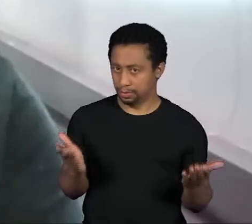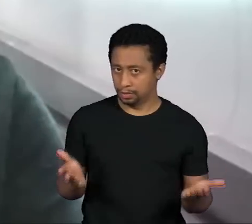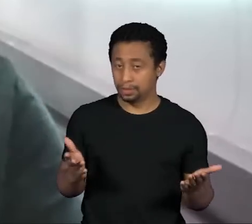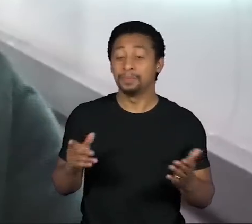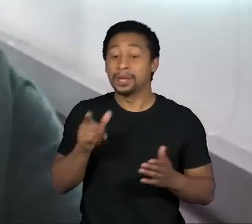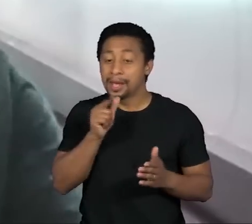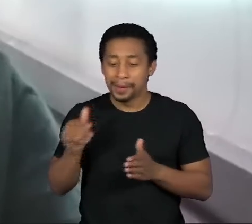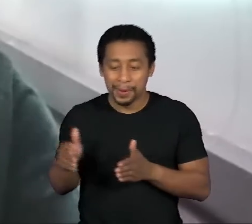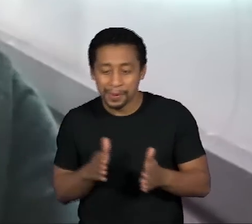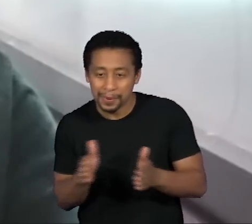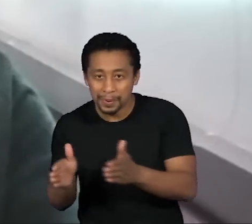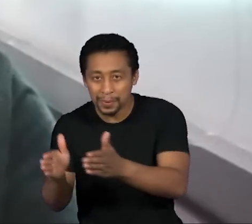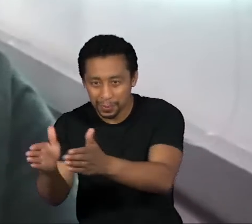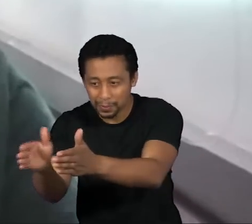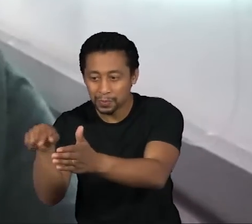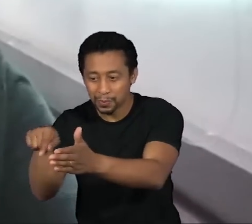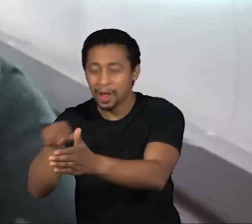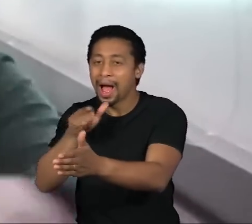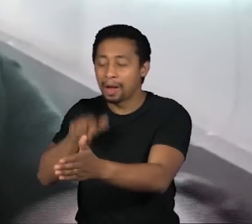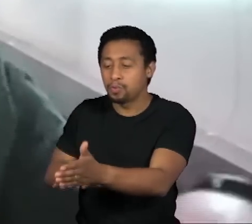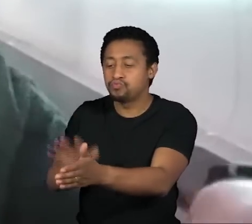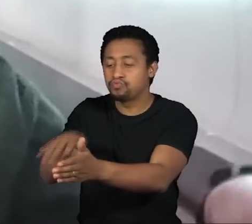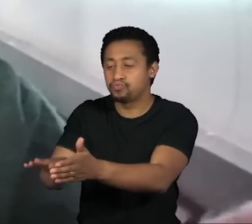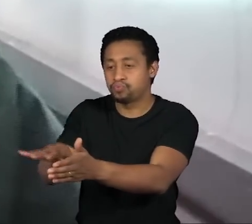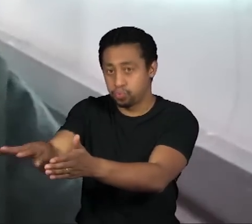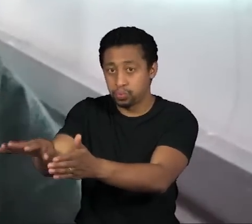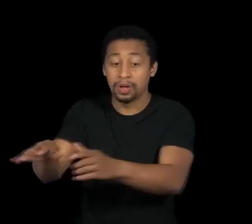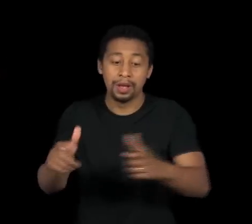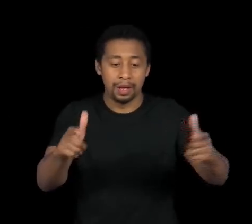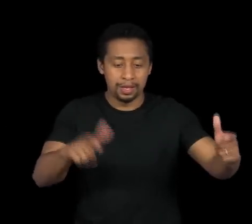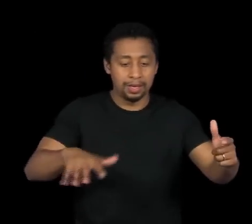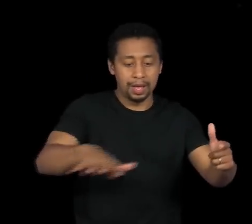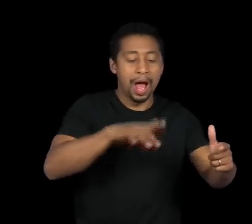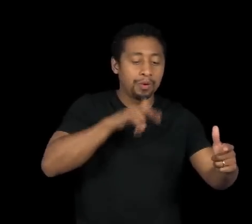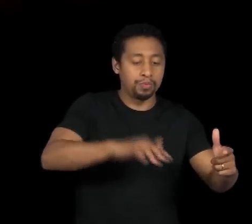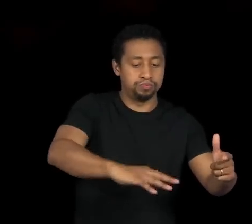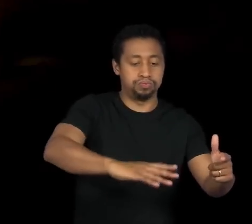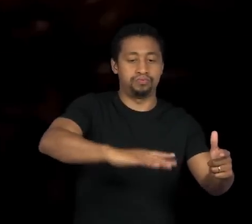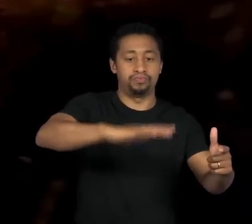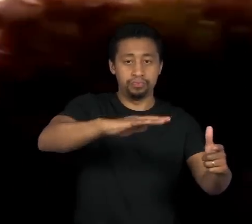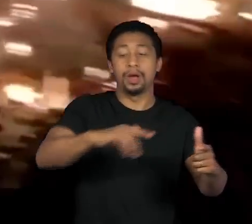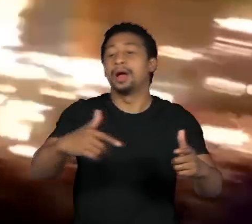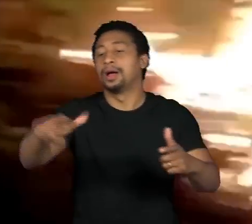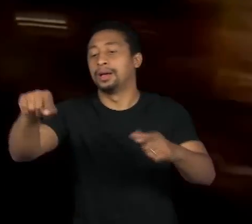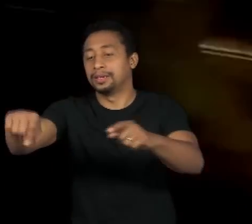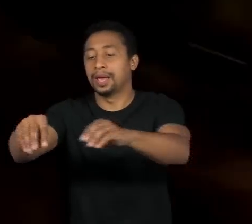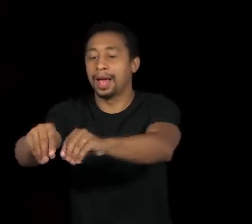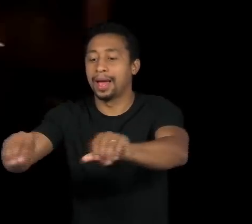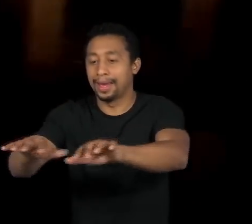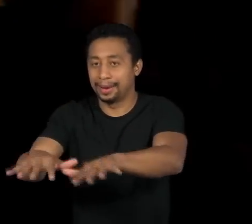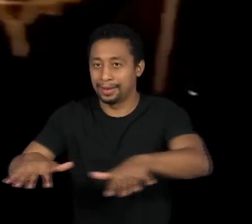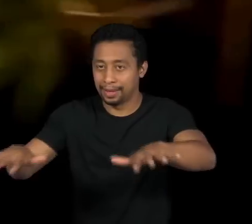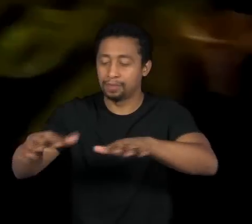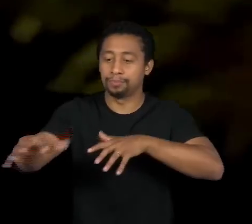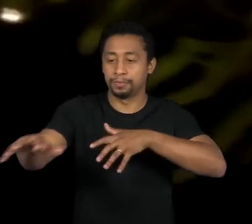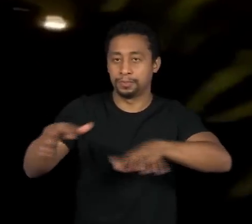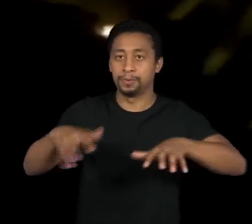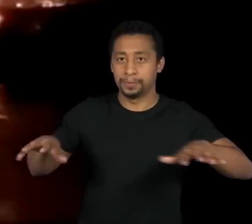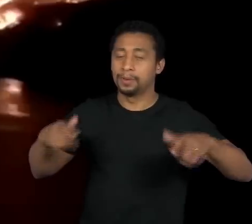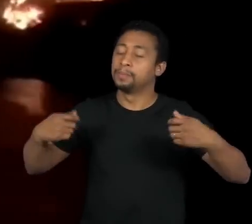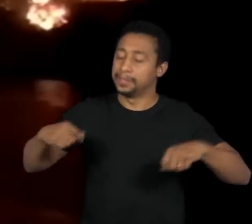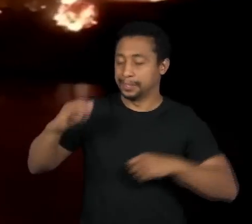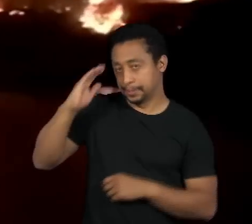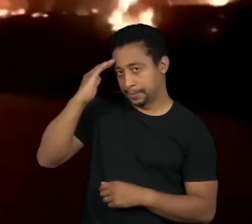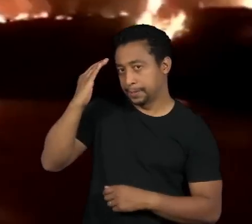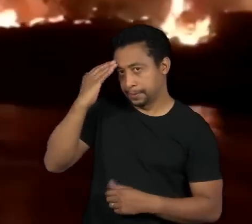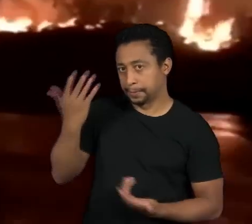carrega água, a outra distribui areia, e a outra está levando a água embora. Nos anos de 2020 e 2021,